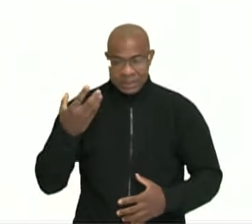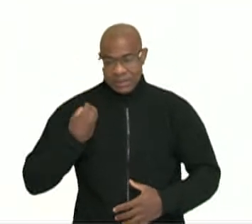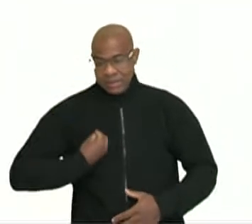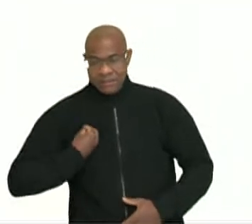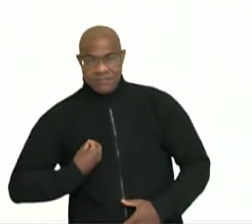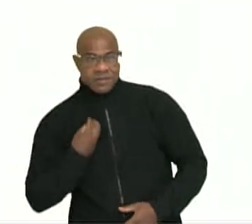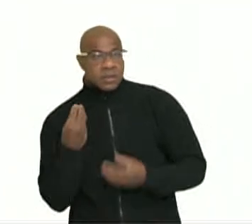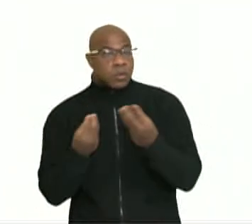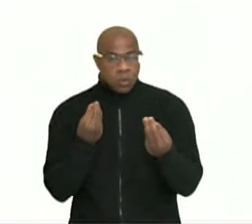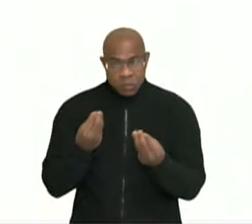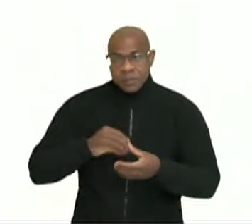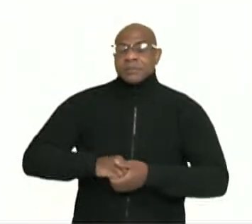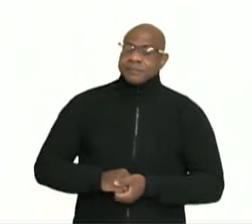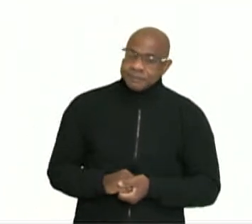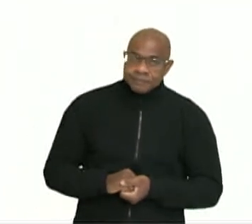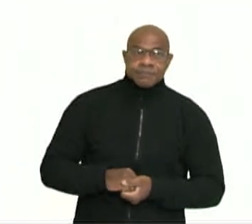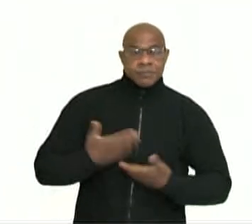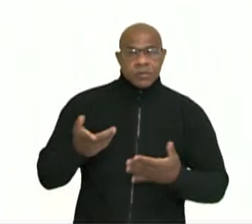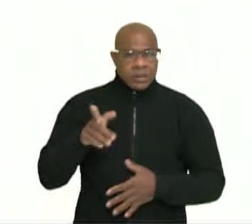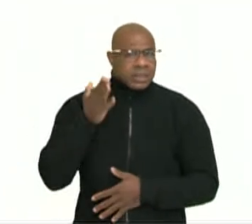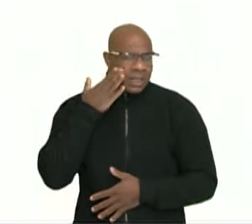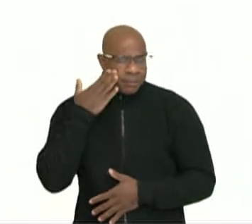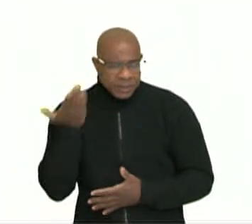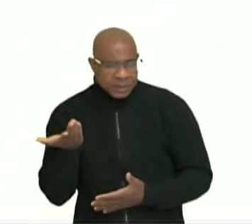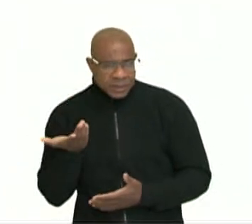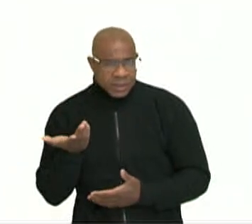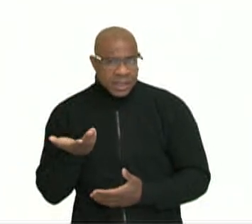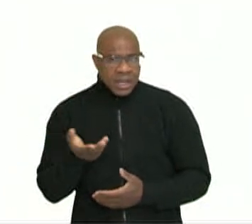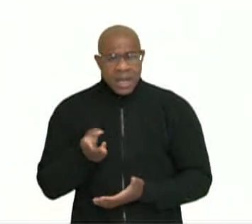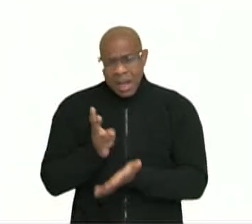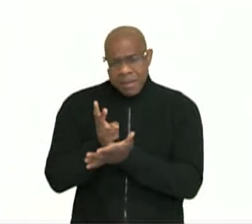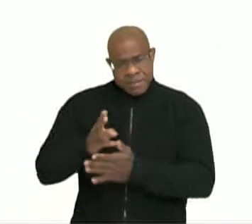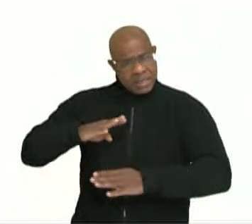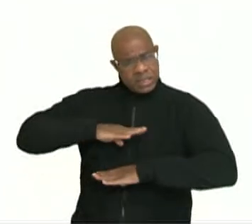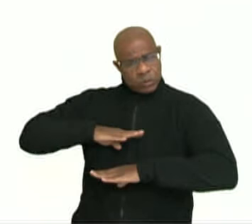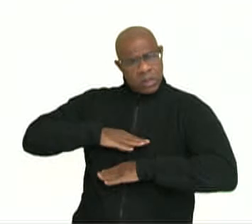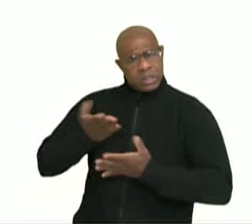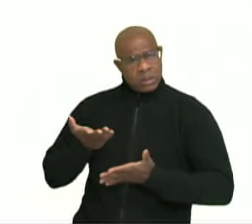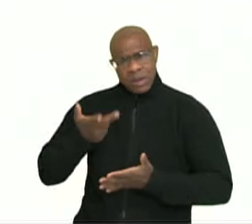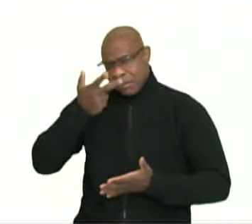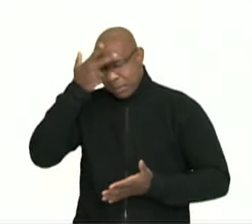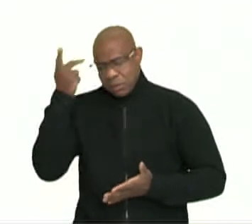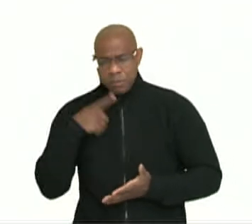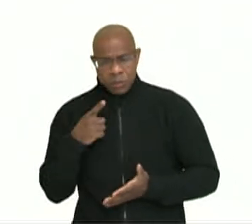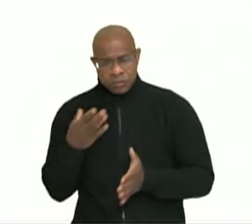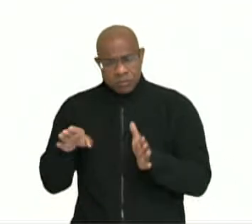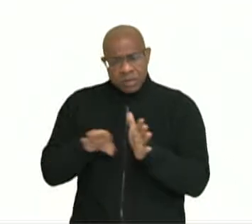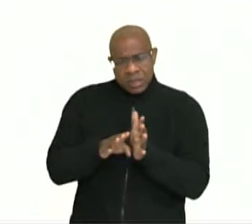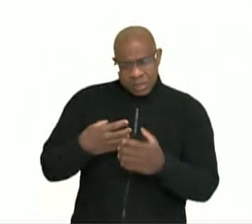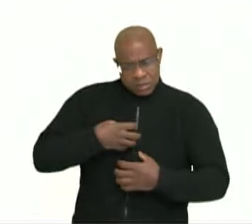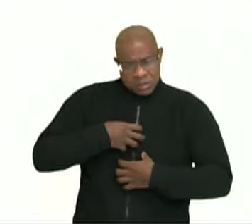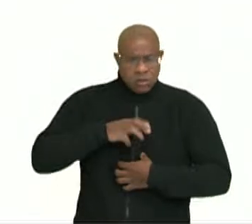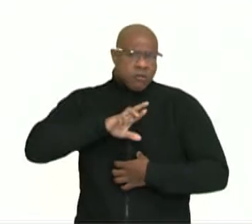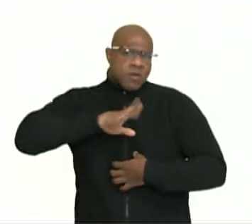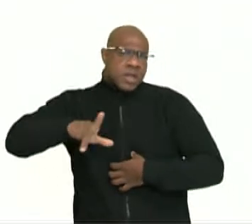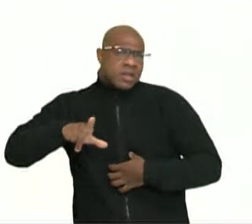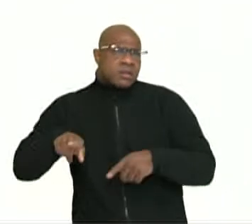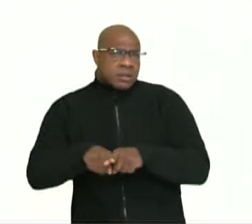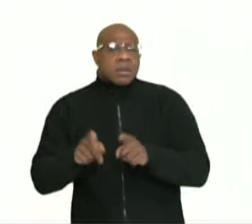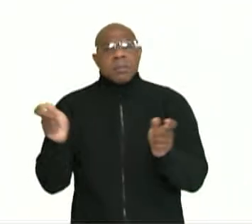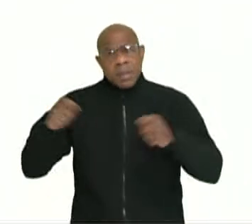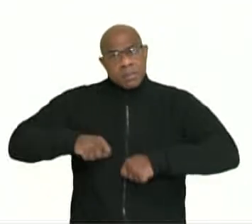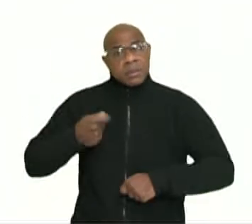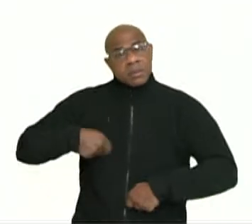sabia disso? Uma mesma situação, as pessoas podem enxergar de formas completamente diferentes. E é importante a